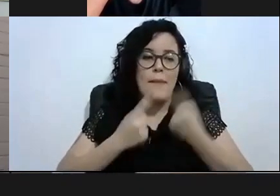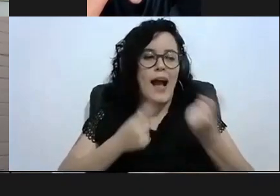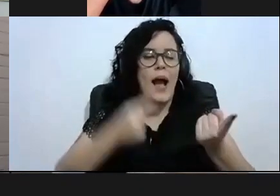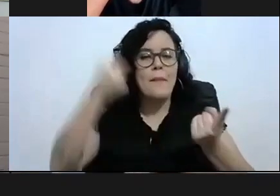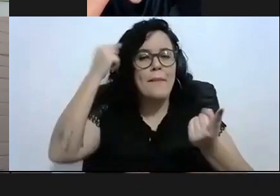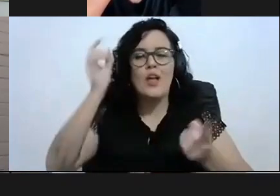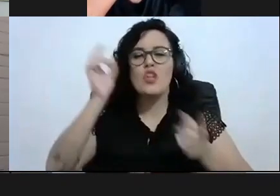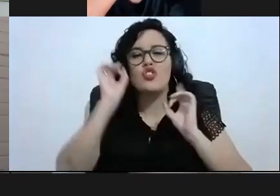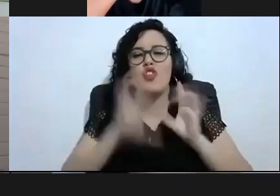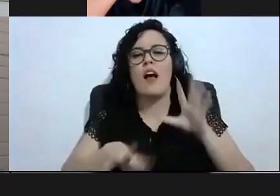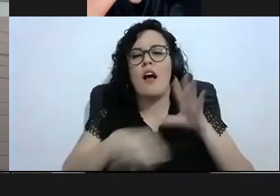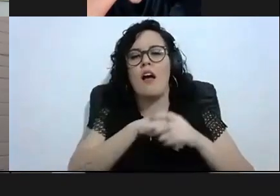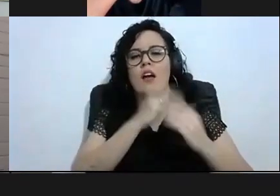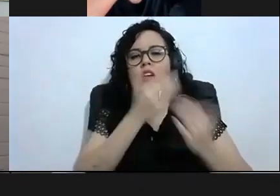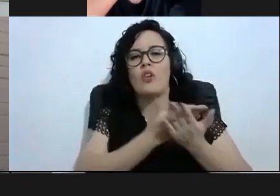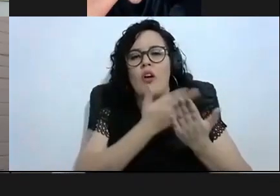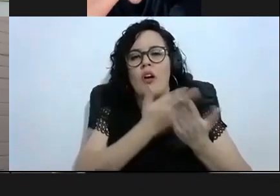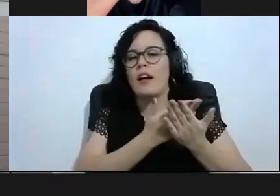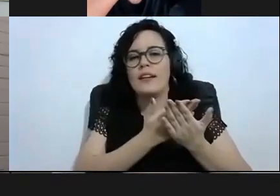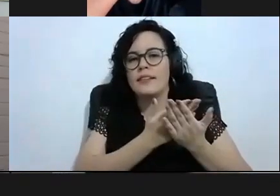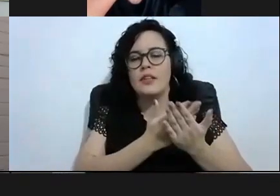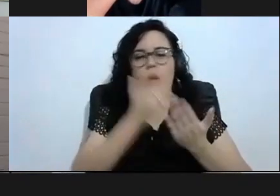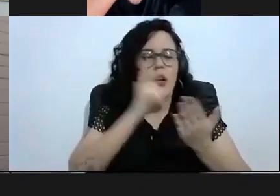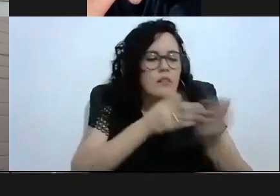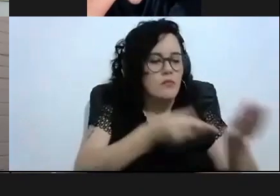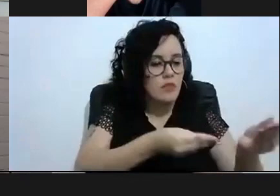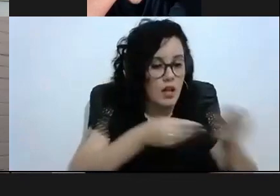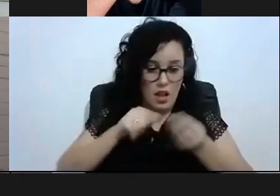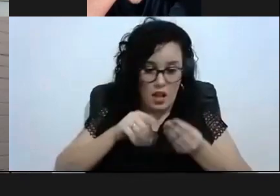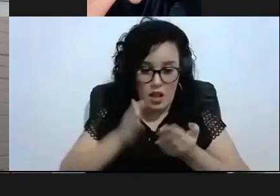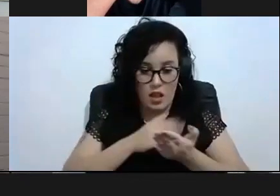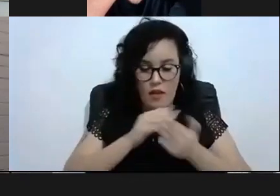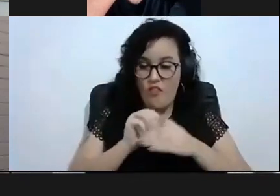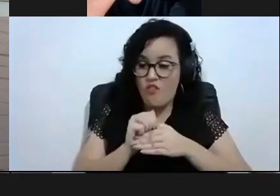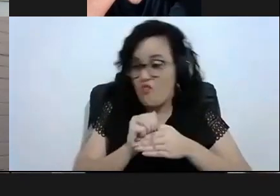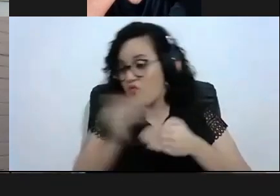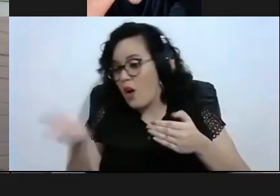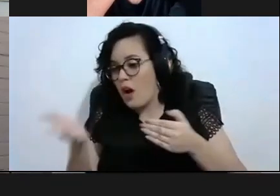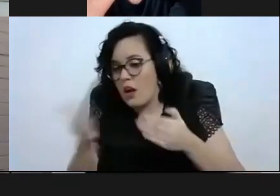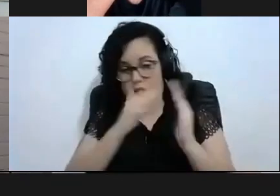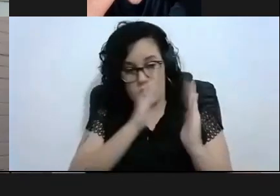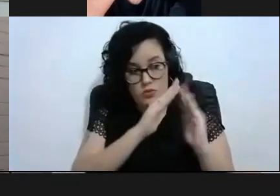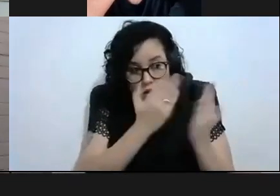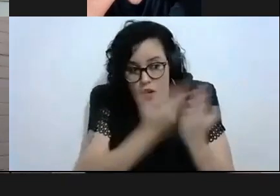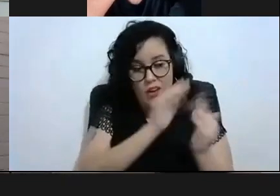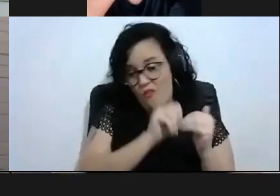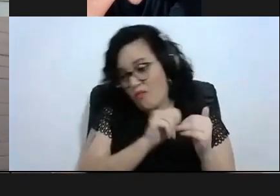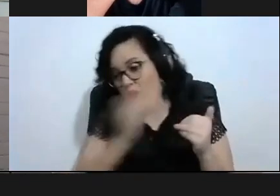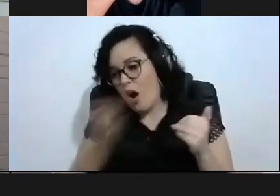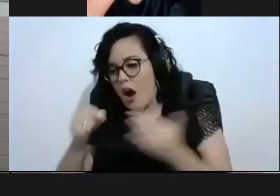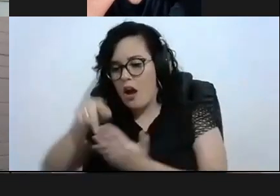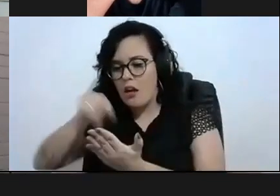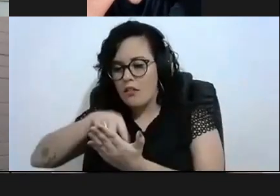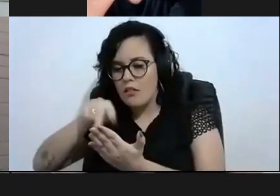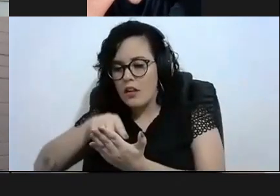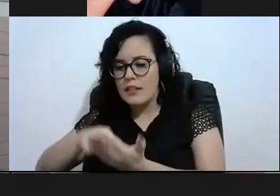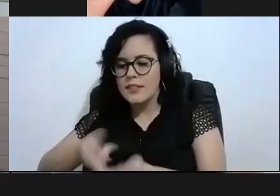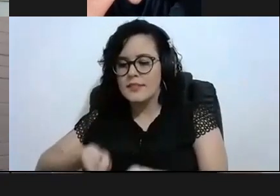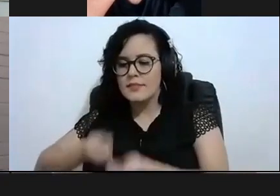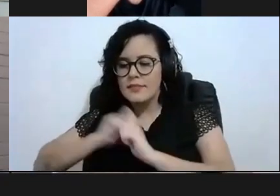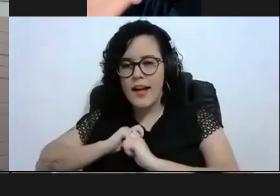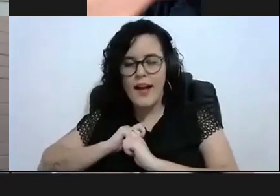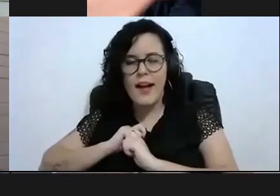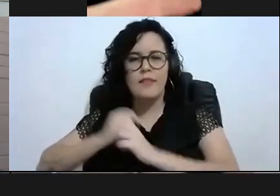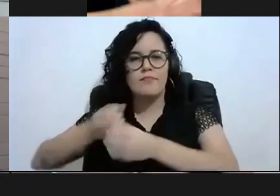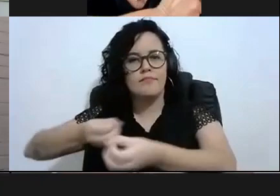E ele não consegue enxergar isso como, ao invés de ser um instrumento escolar, do livro enquanto um instrumentalizador